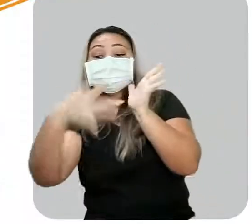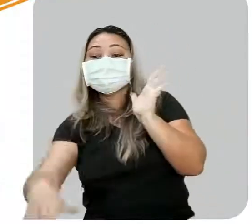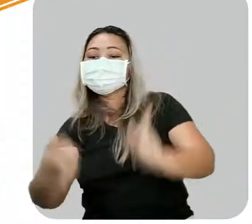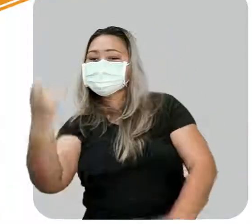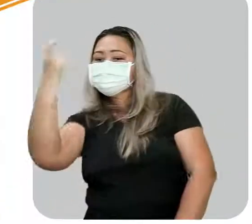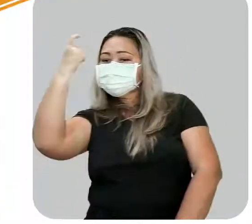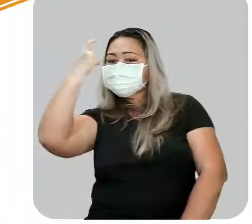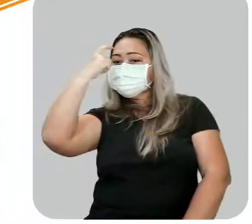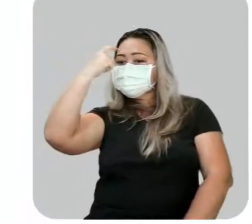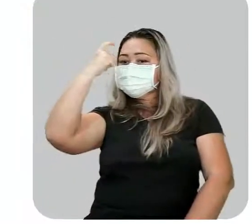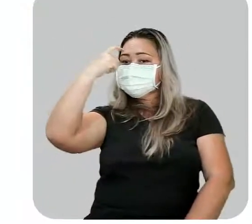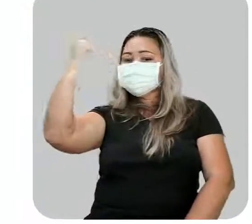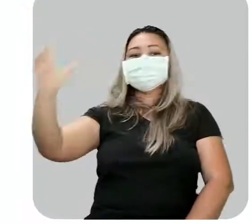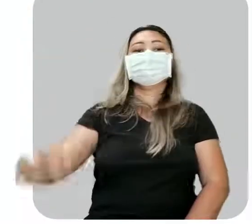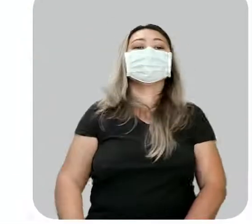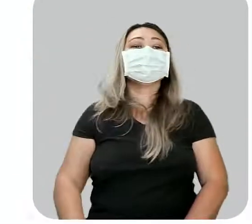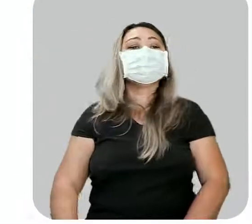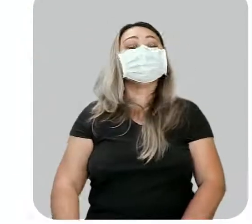pensamento.